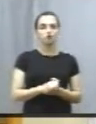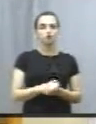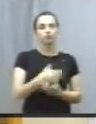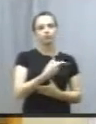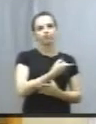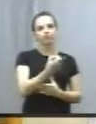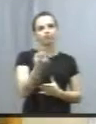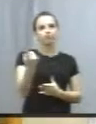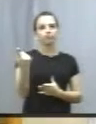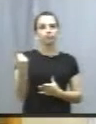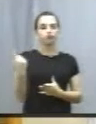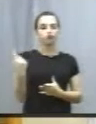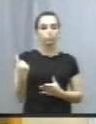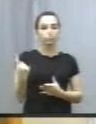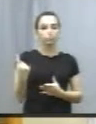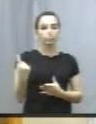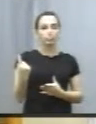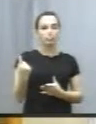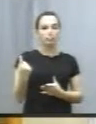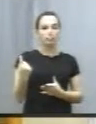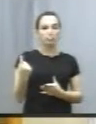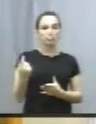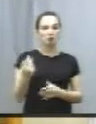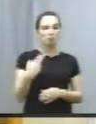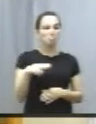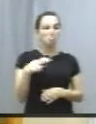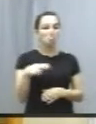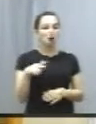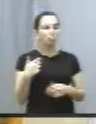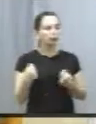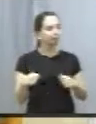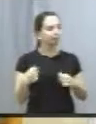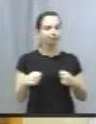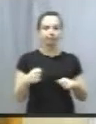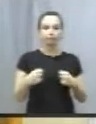todos, não precisa se citar nomes,